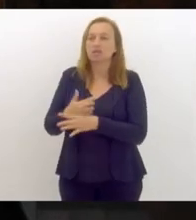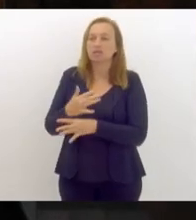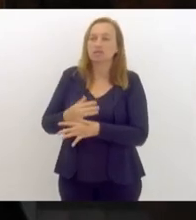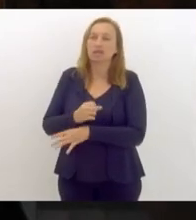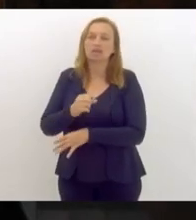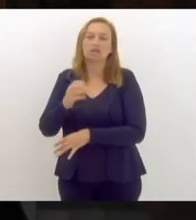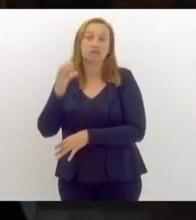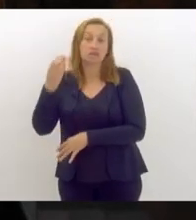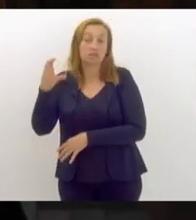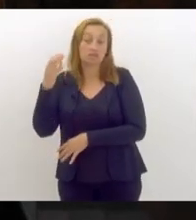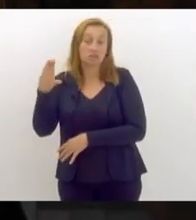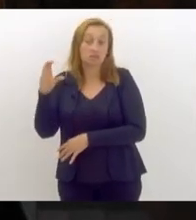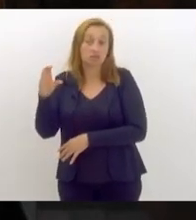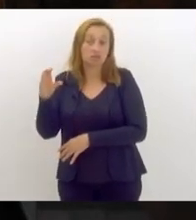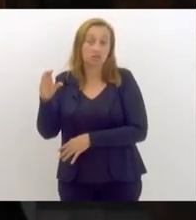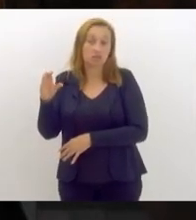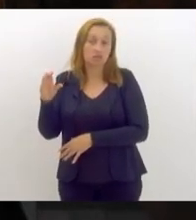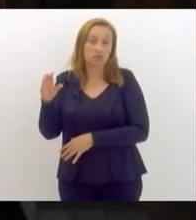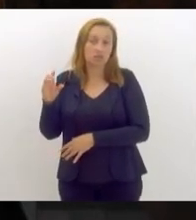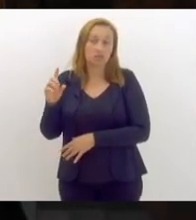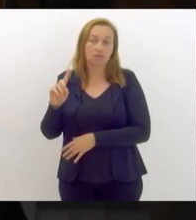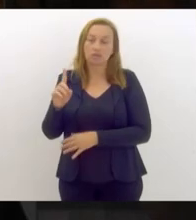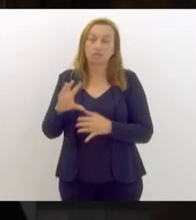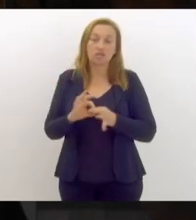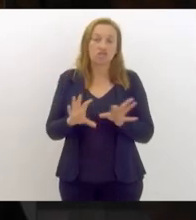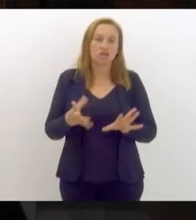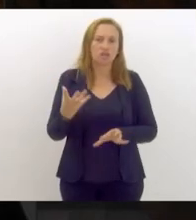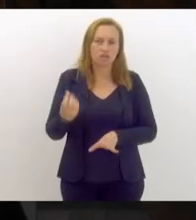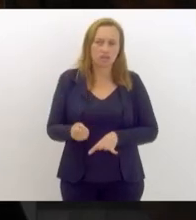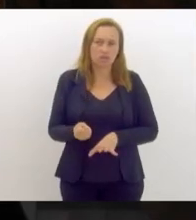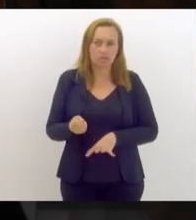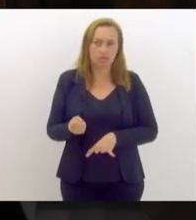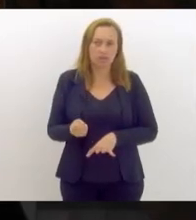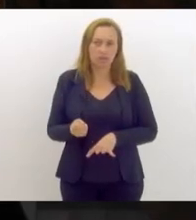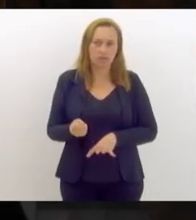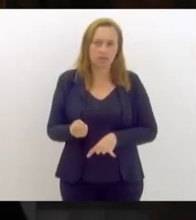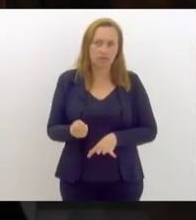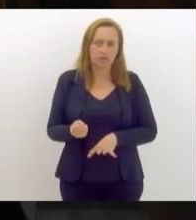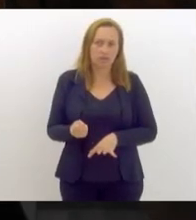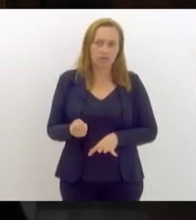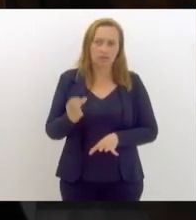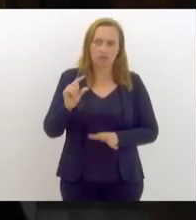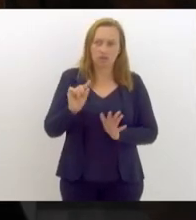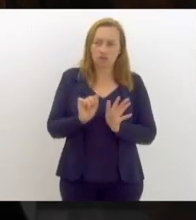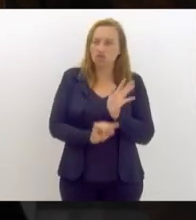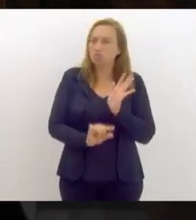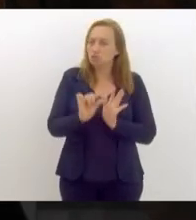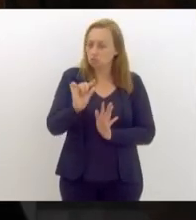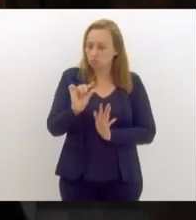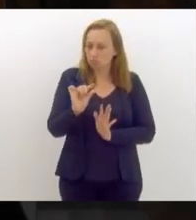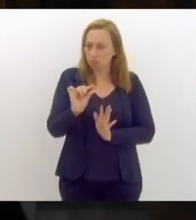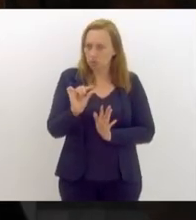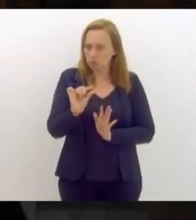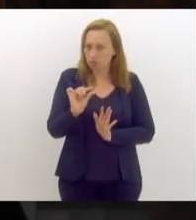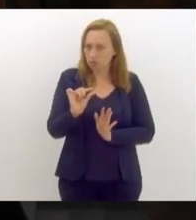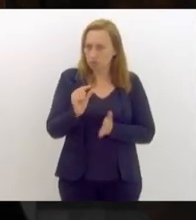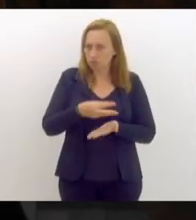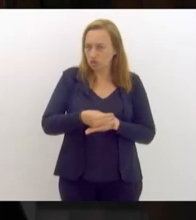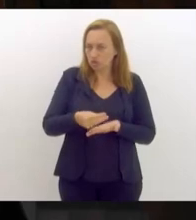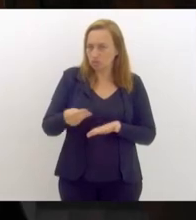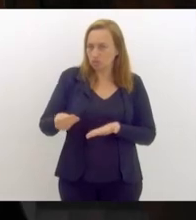este município não deixaram de receber passaram a receber uma parcela menor porque foi feito uma restituição